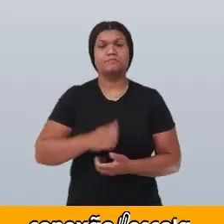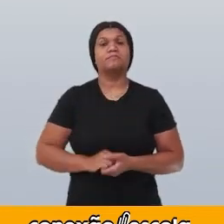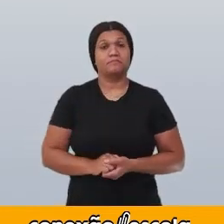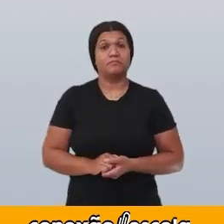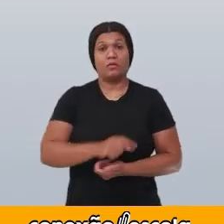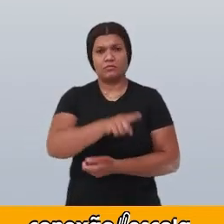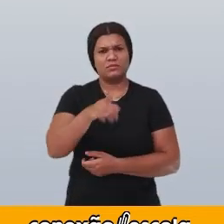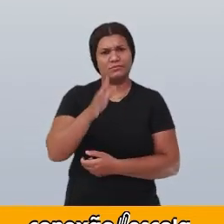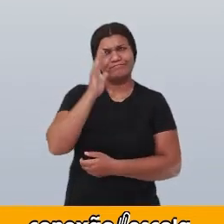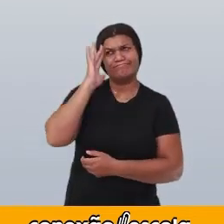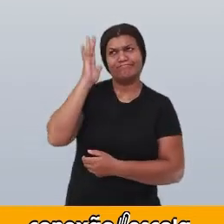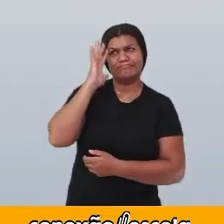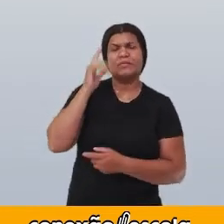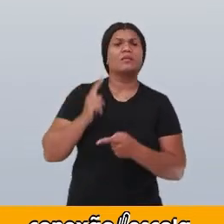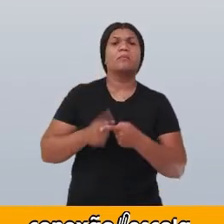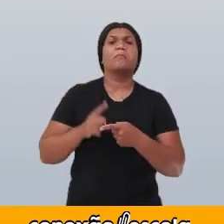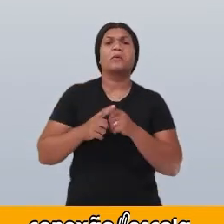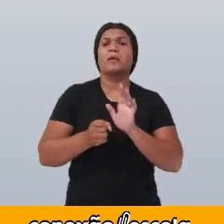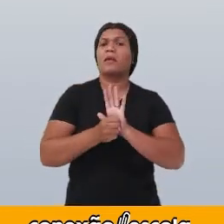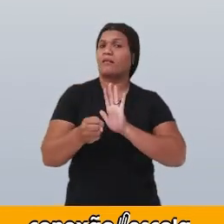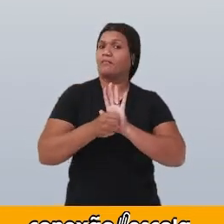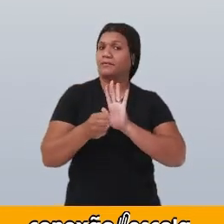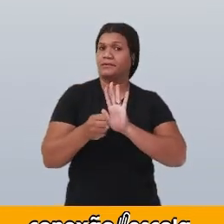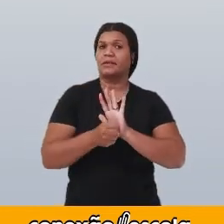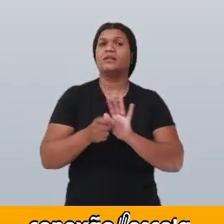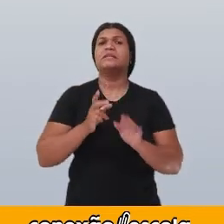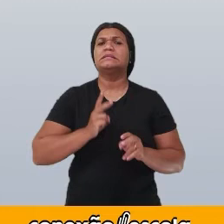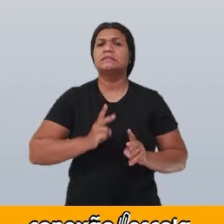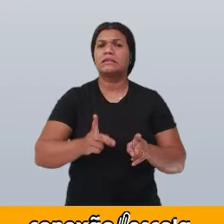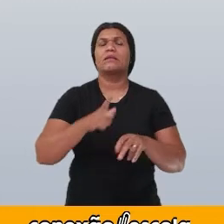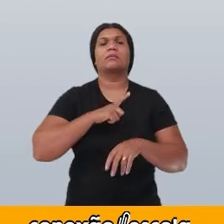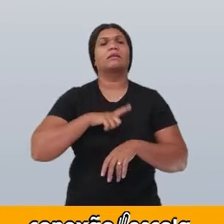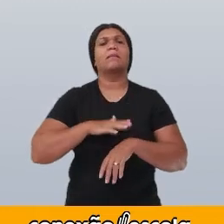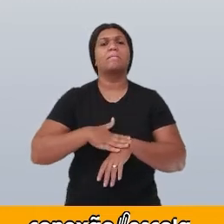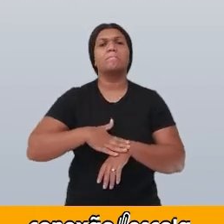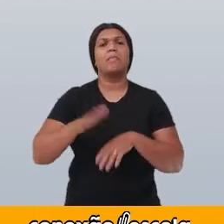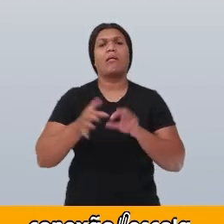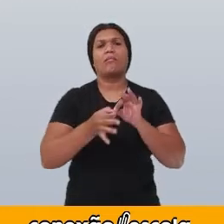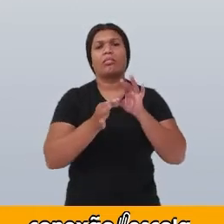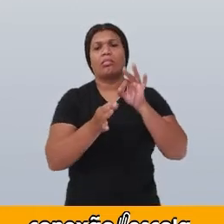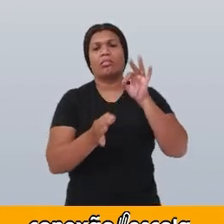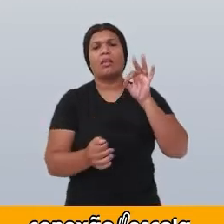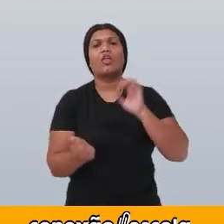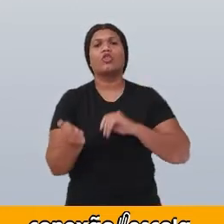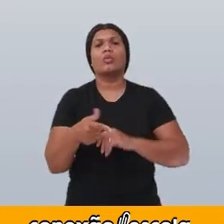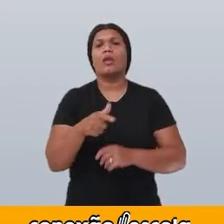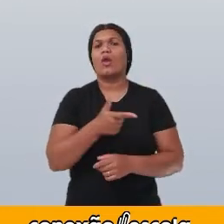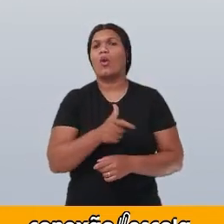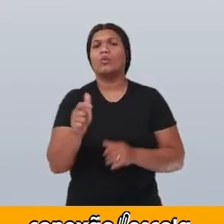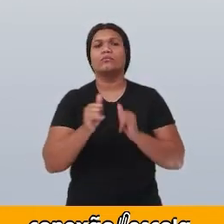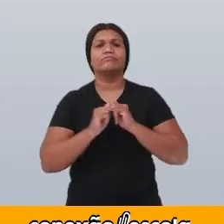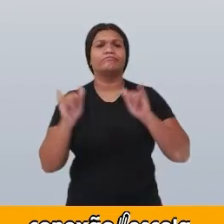E você já pensou por que uma reportagem ela costuma ser mais longa que uma notícia?